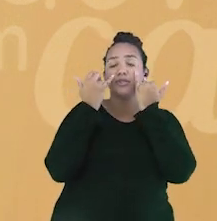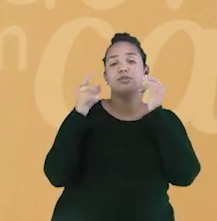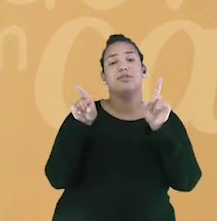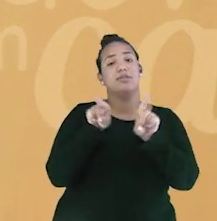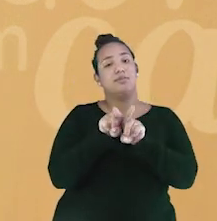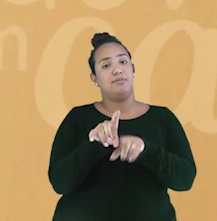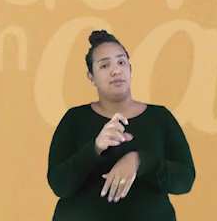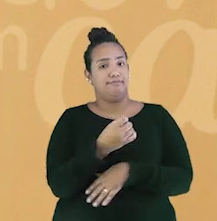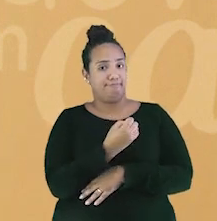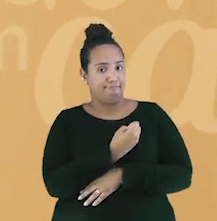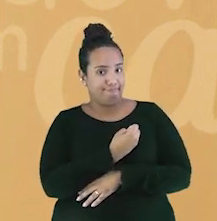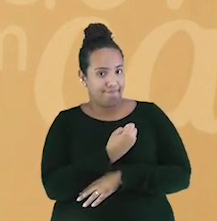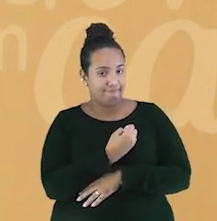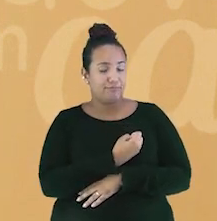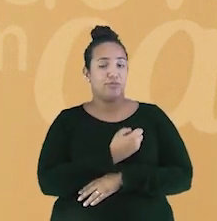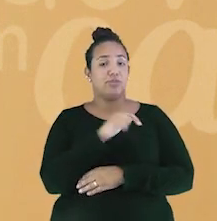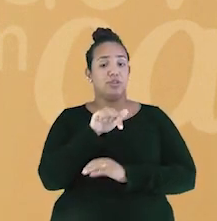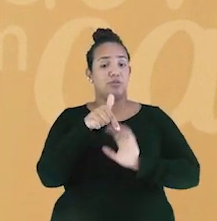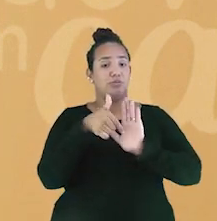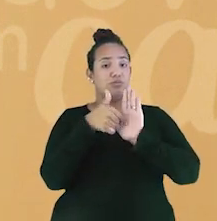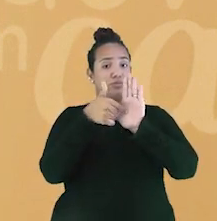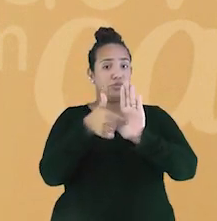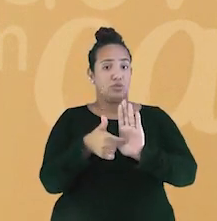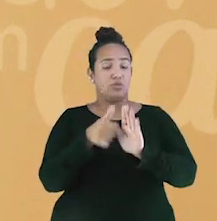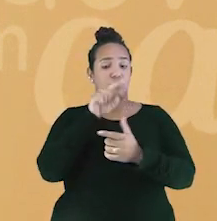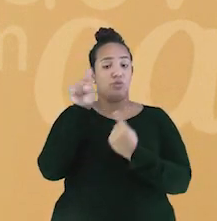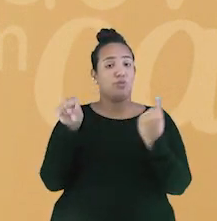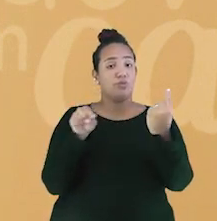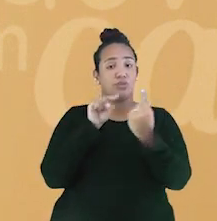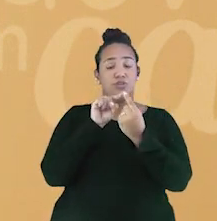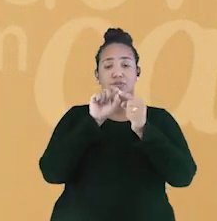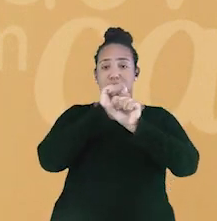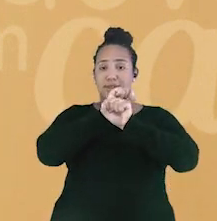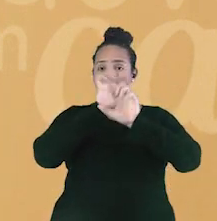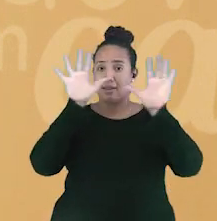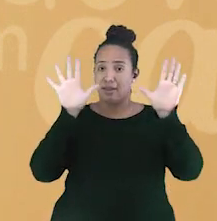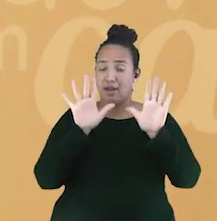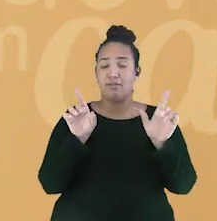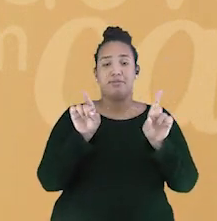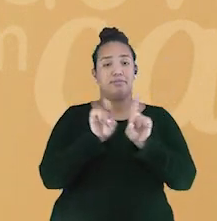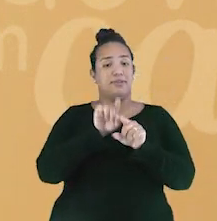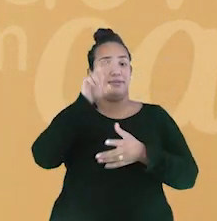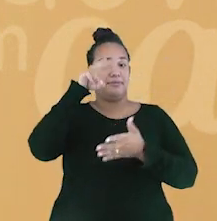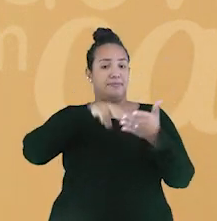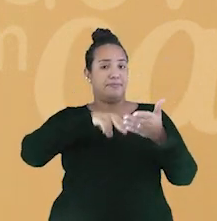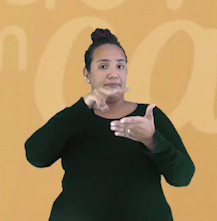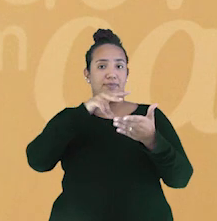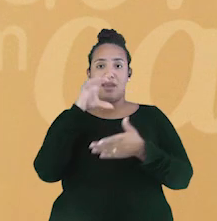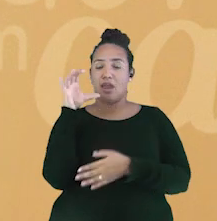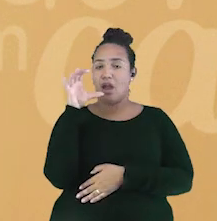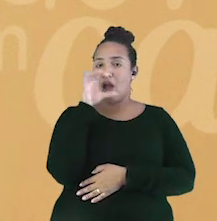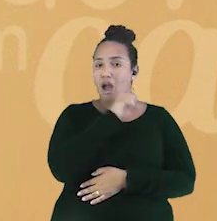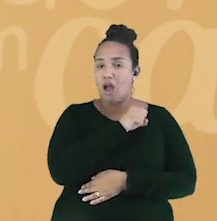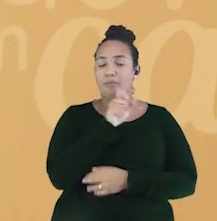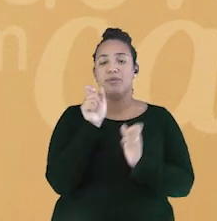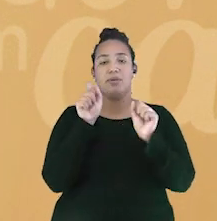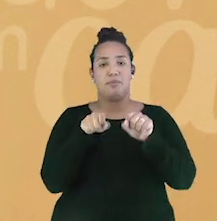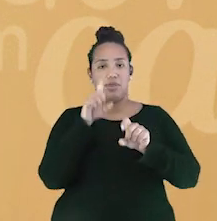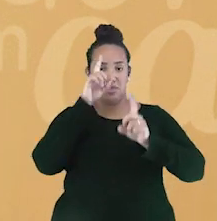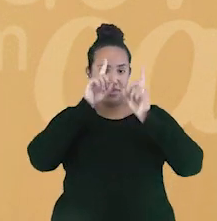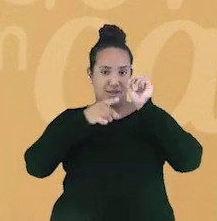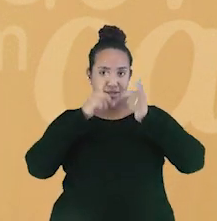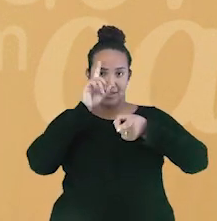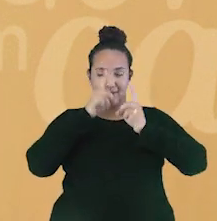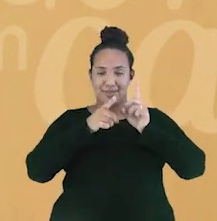de forma clara e objetiva deixando a sua leitura mais rápida facilitando na tomada de decisões